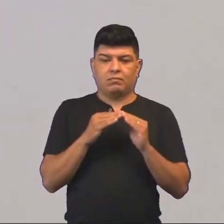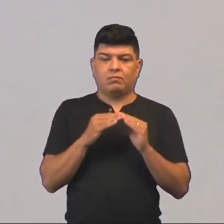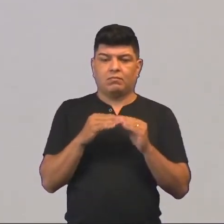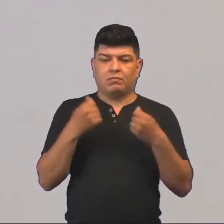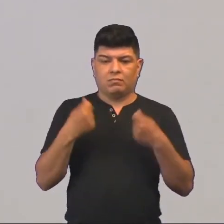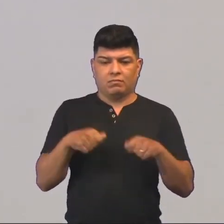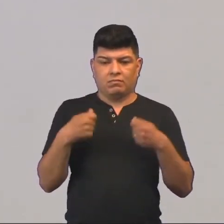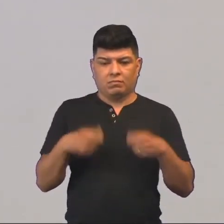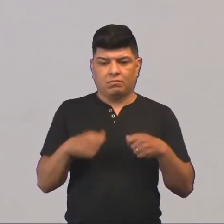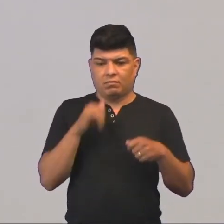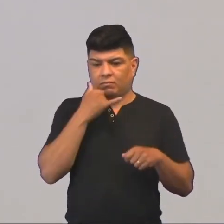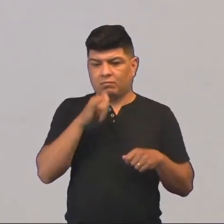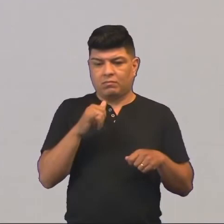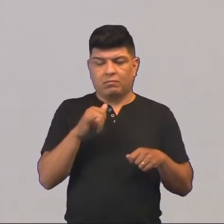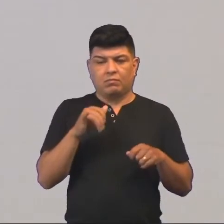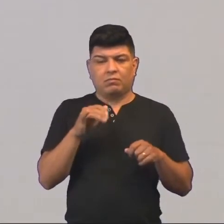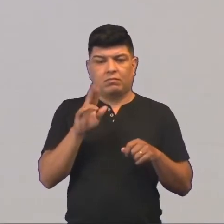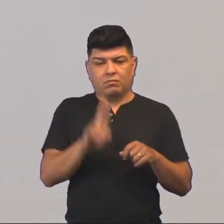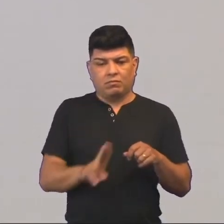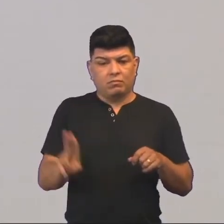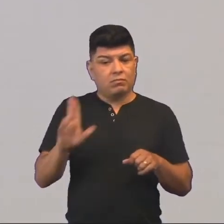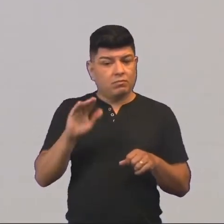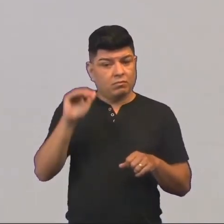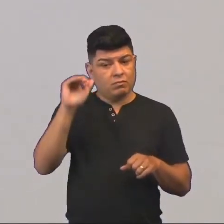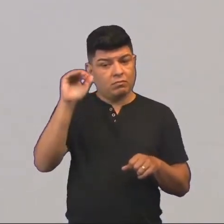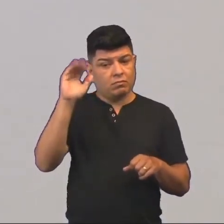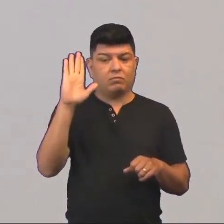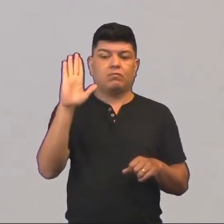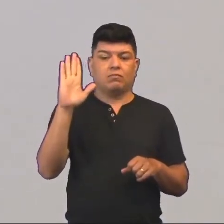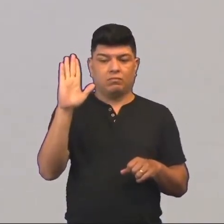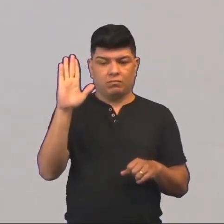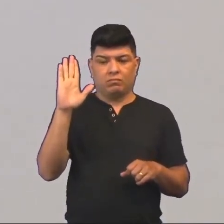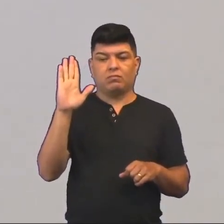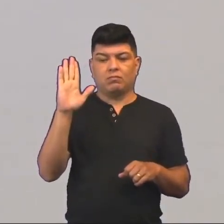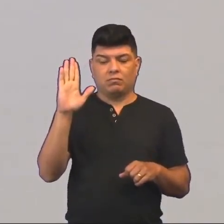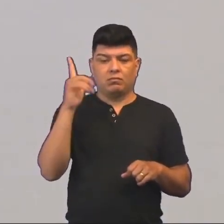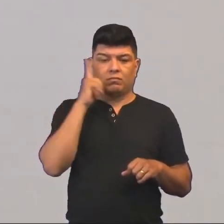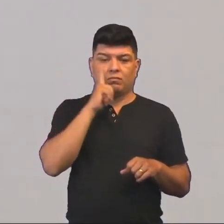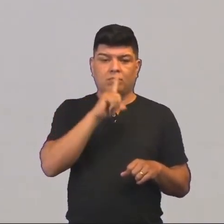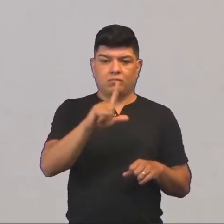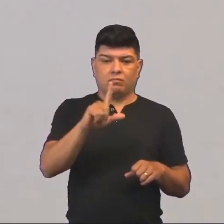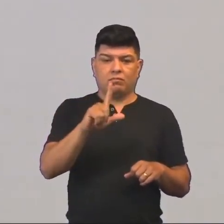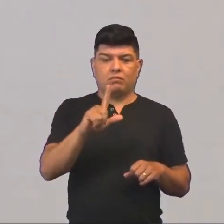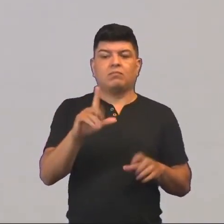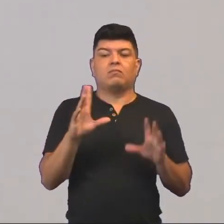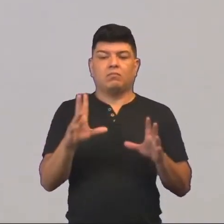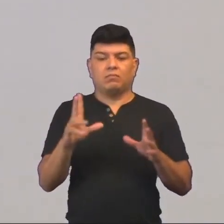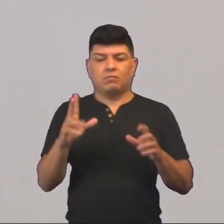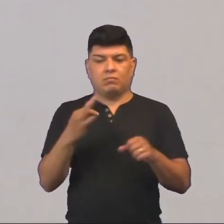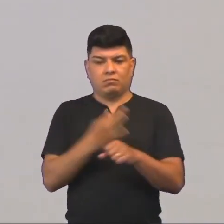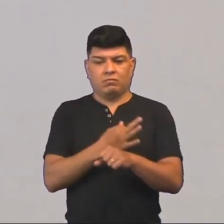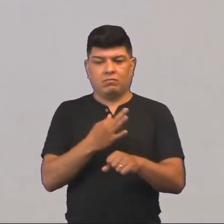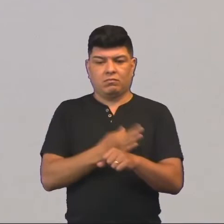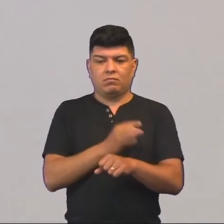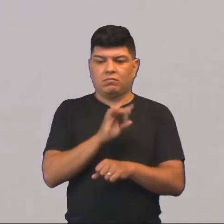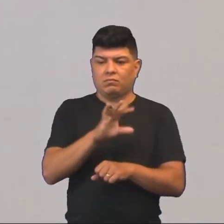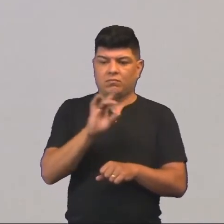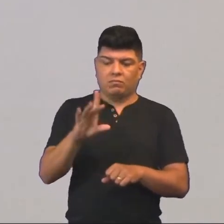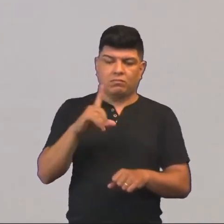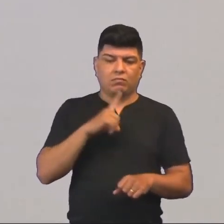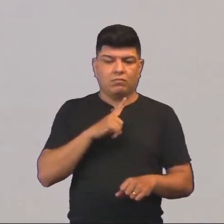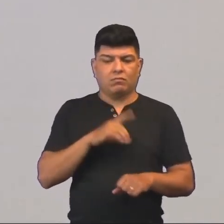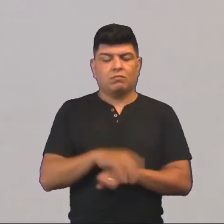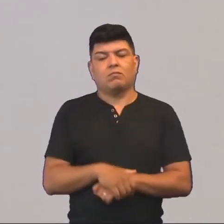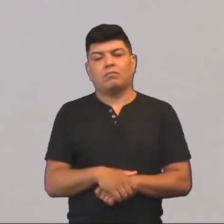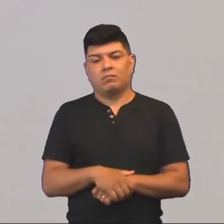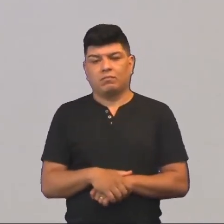de energia elétrica, você vai precisar de um consumo maior, obviamente, para conseguir atender a necessidade de cada um dos itens que você